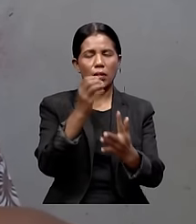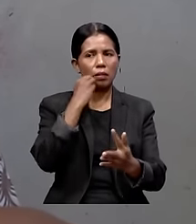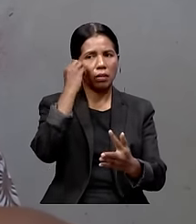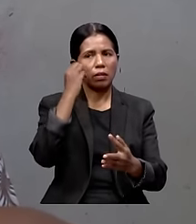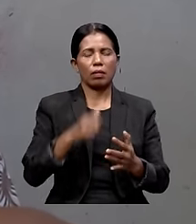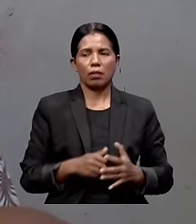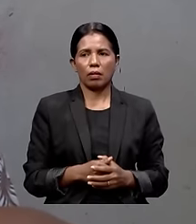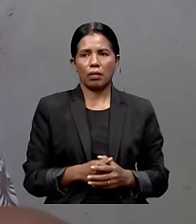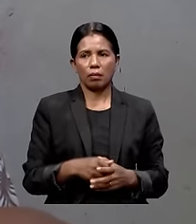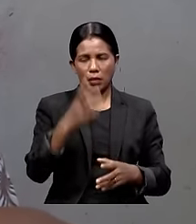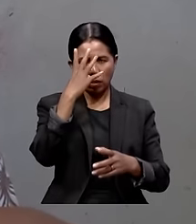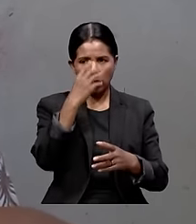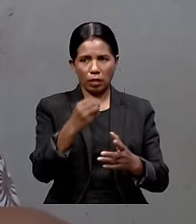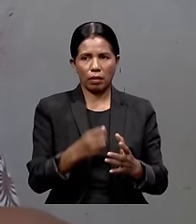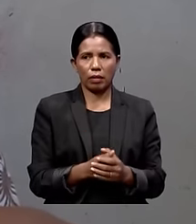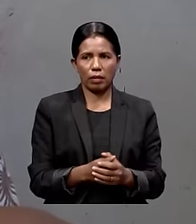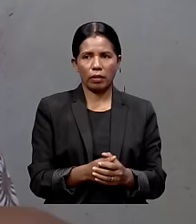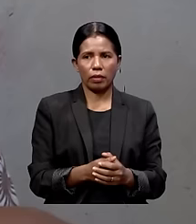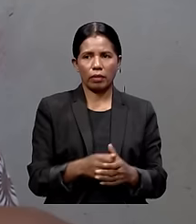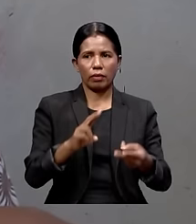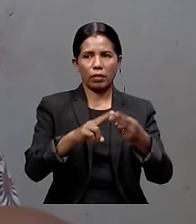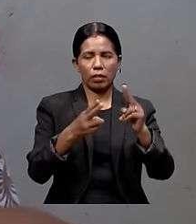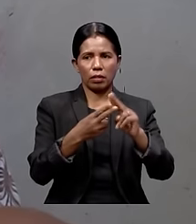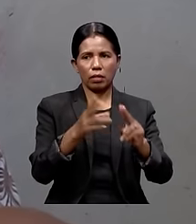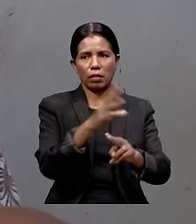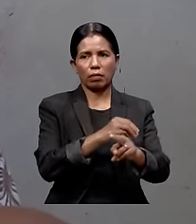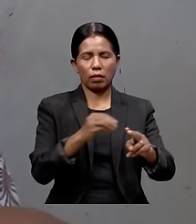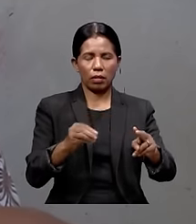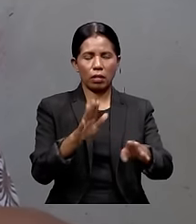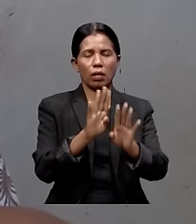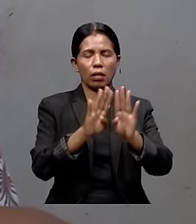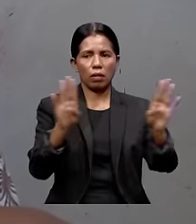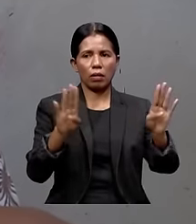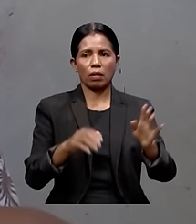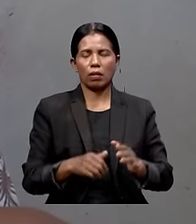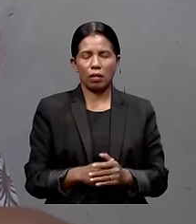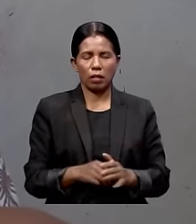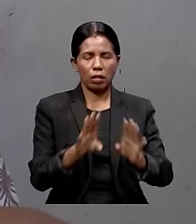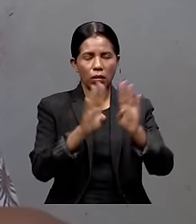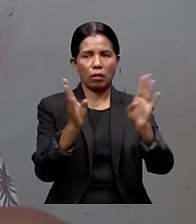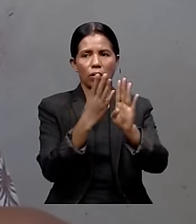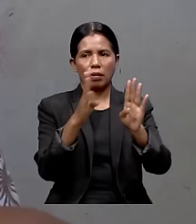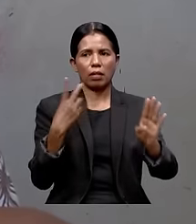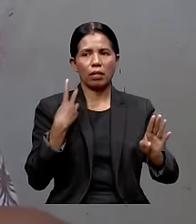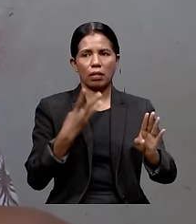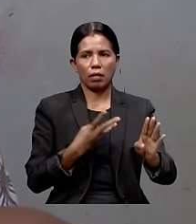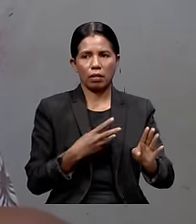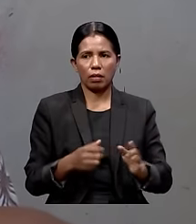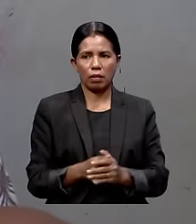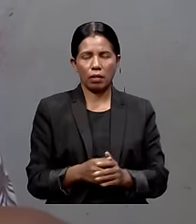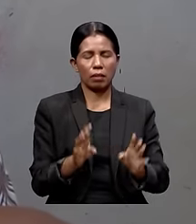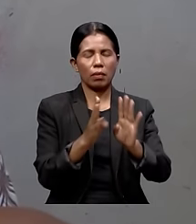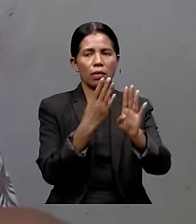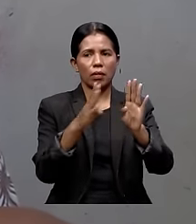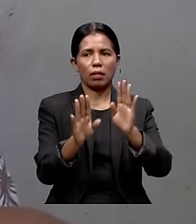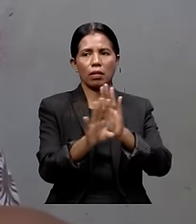tau mai tau bate ona ami tau bate mak bizinu sini fun lokor mata bizinu sini fun lokor mata ami ikus li ami mak ikus liu lokor